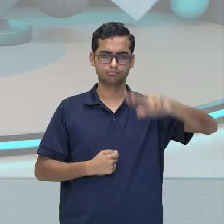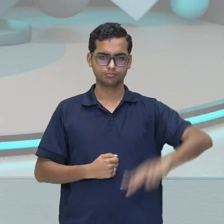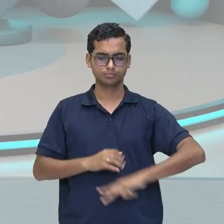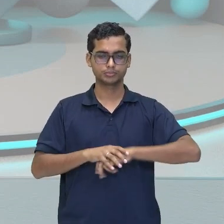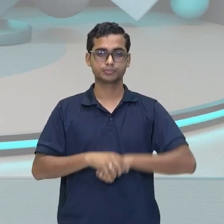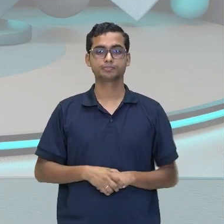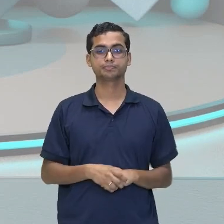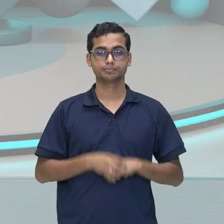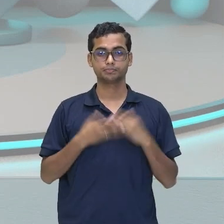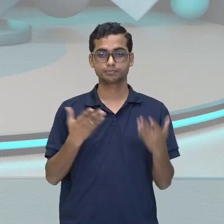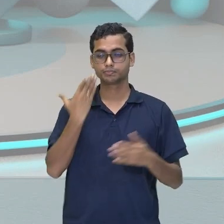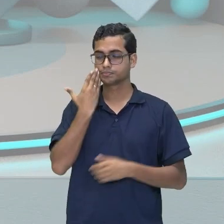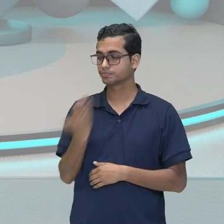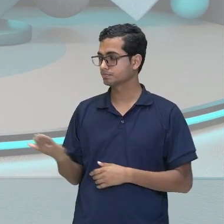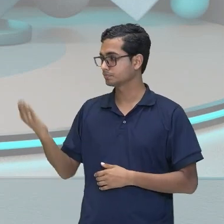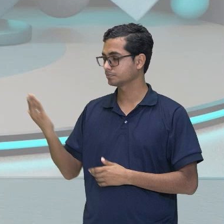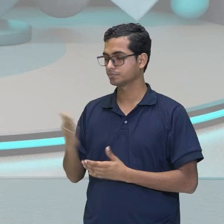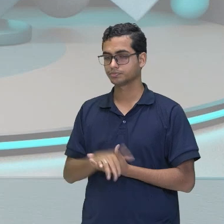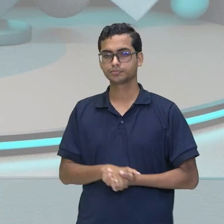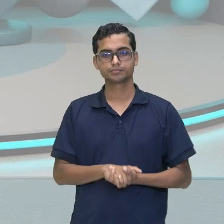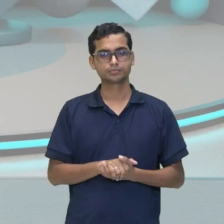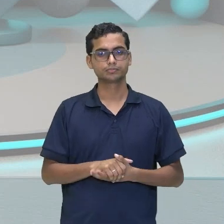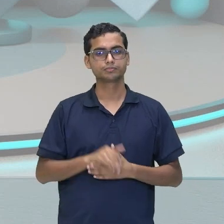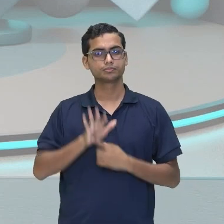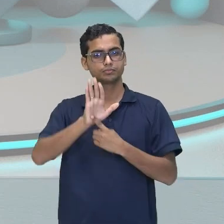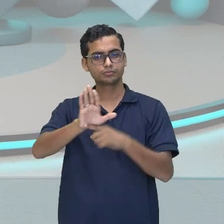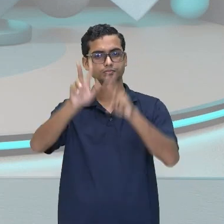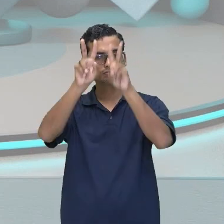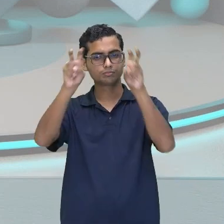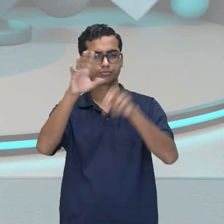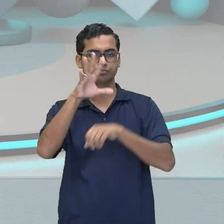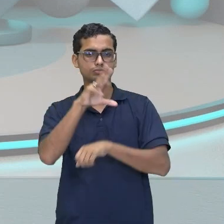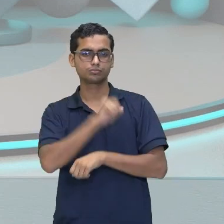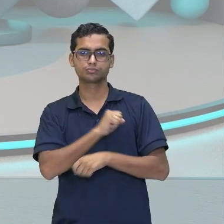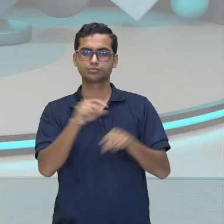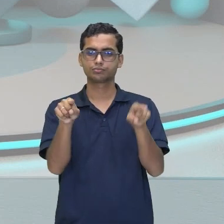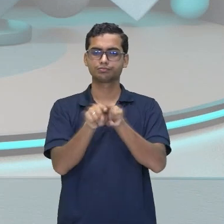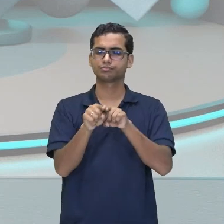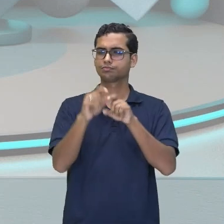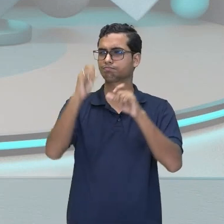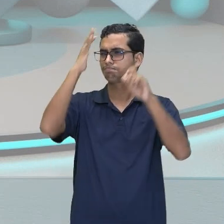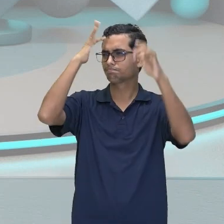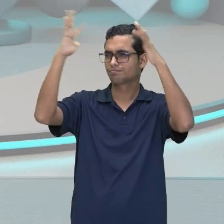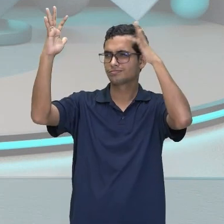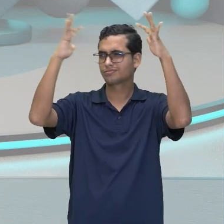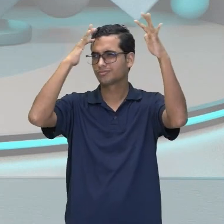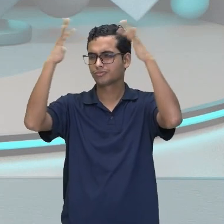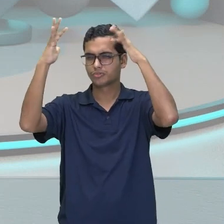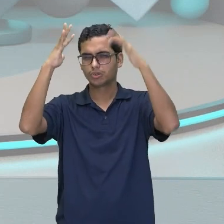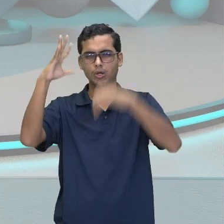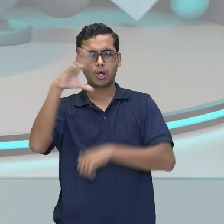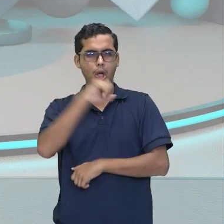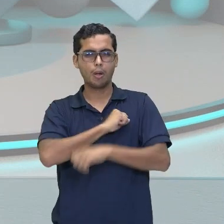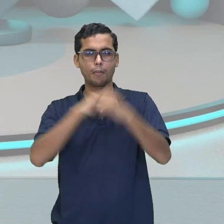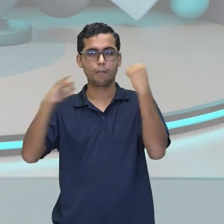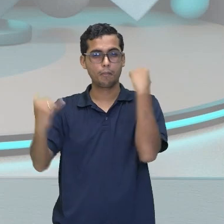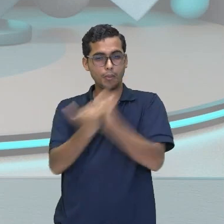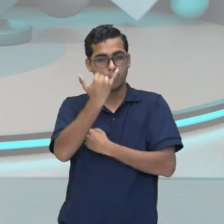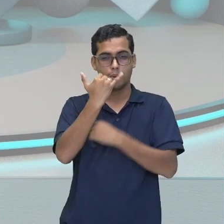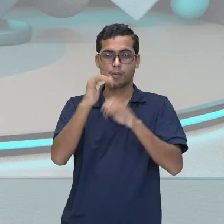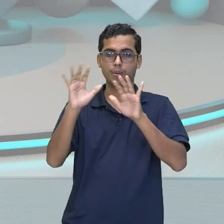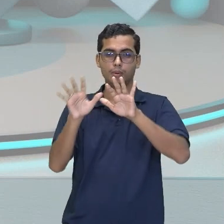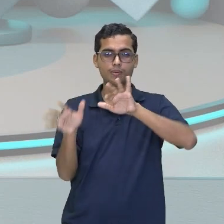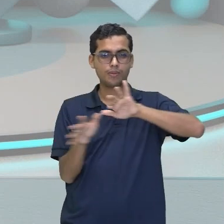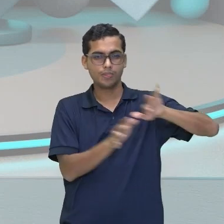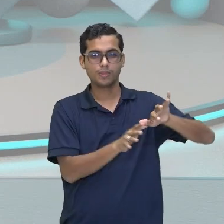elegeu principalmente as temáticas do amor e da desilusão amorosa. A desilusão amorosa é um prato cheio